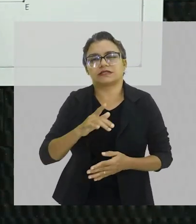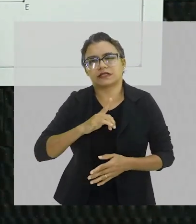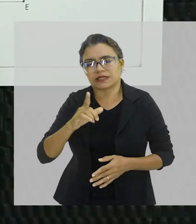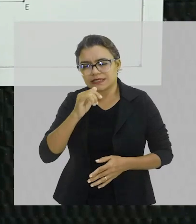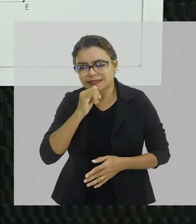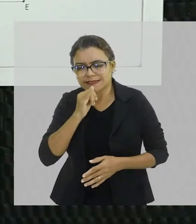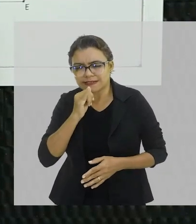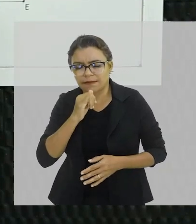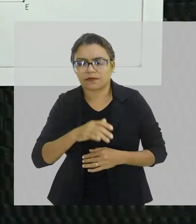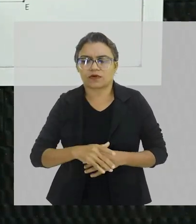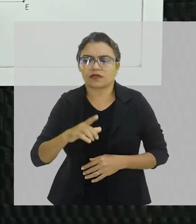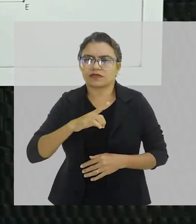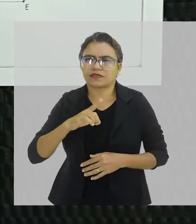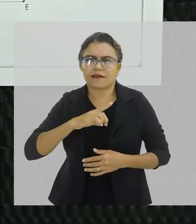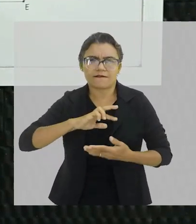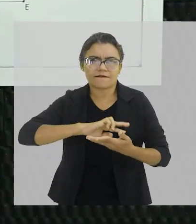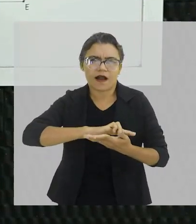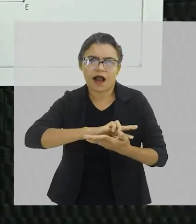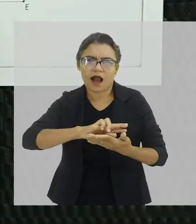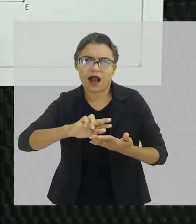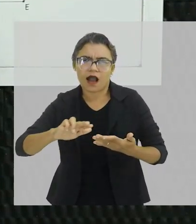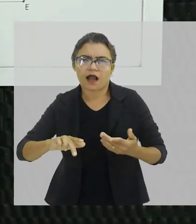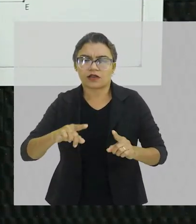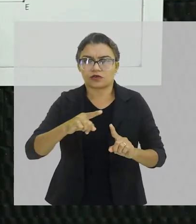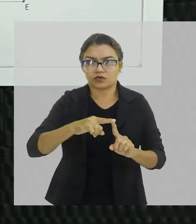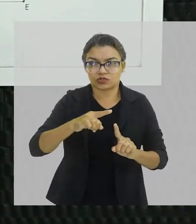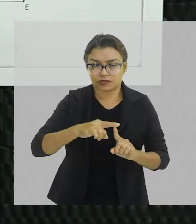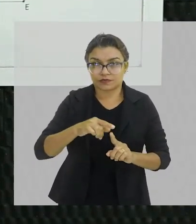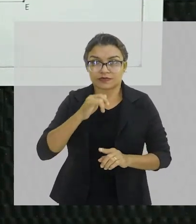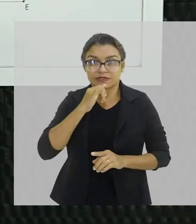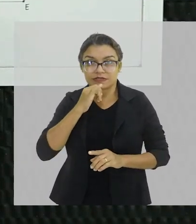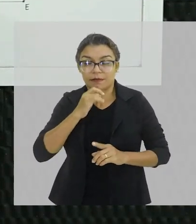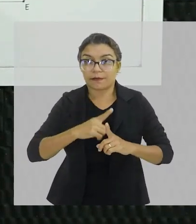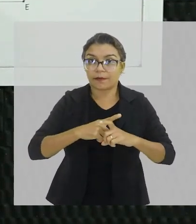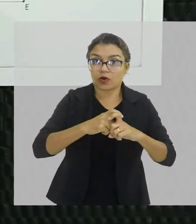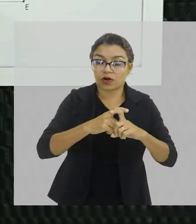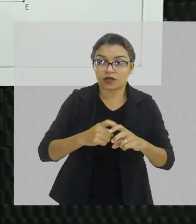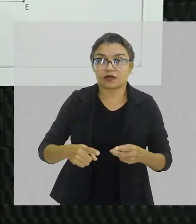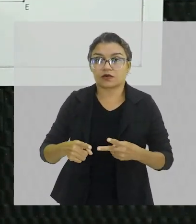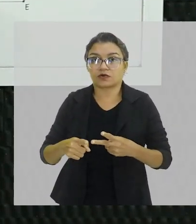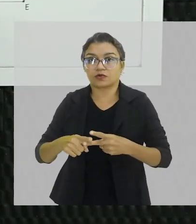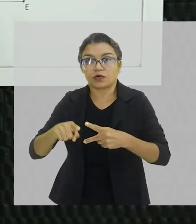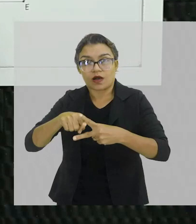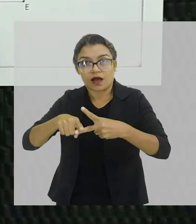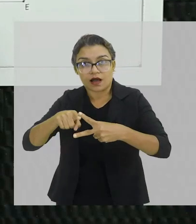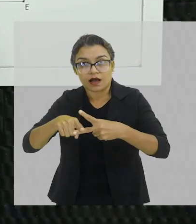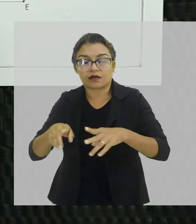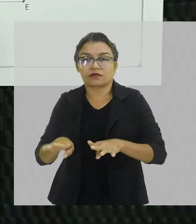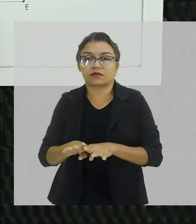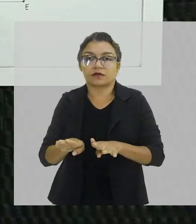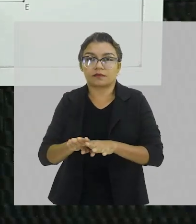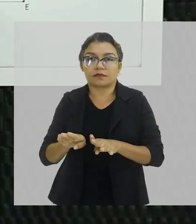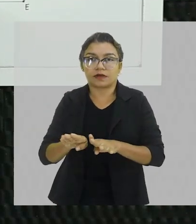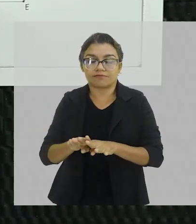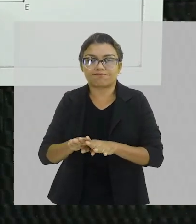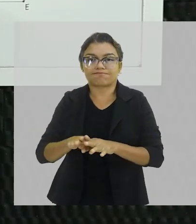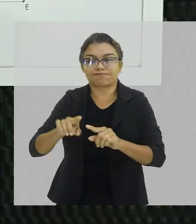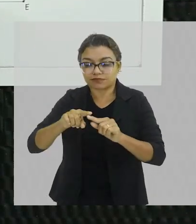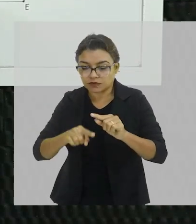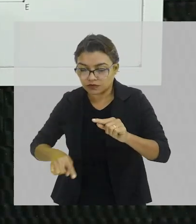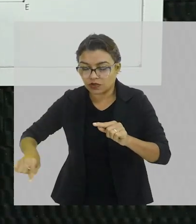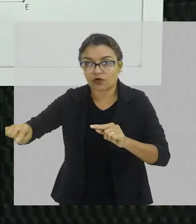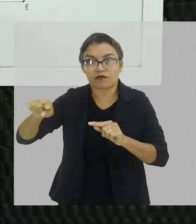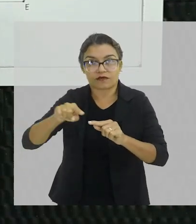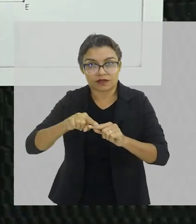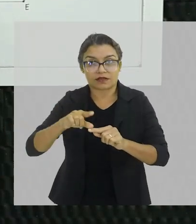Polígonos, ângulos, circunferência, né? Um pouquinho de trigonometria, certo? Então a gente está fazendo essa revisão